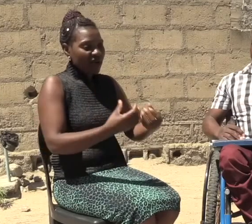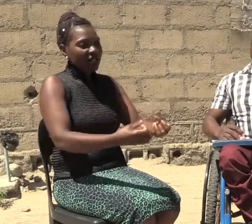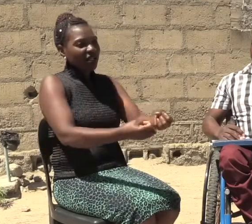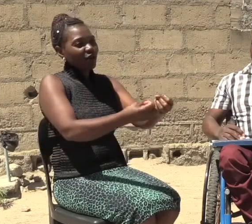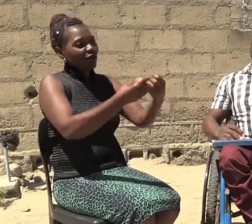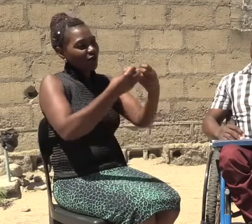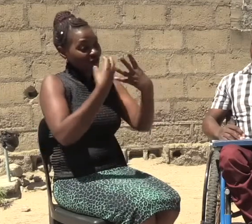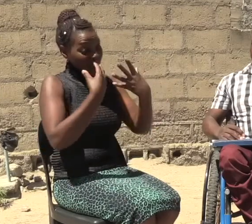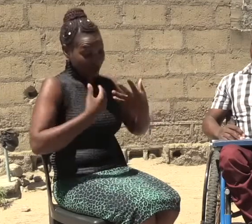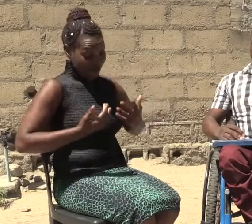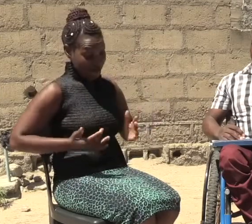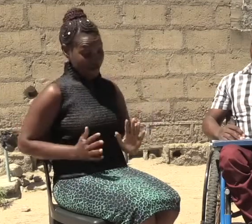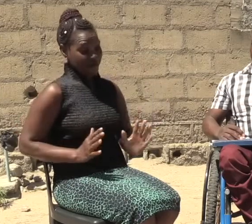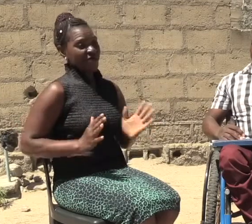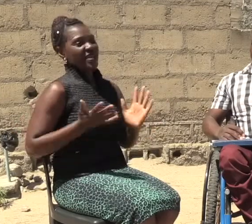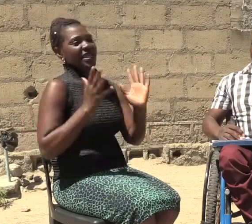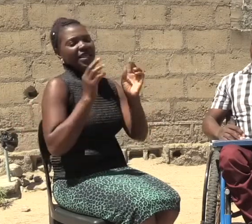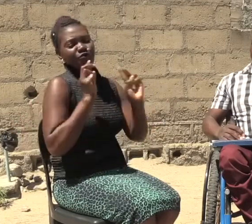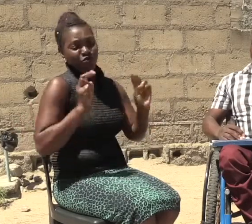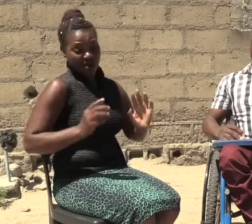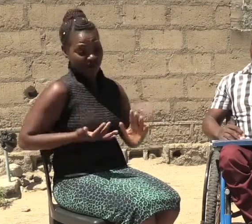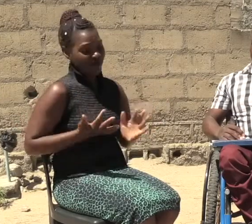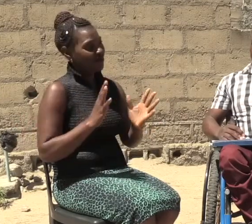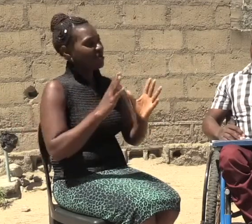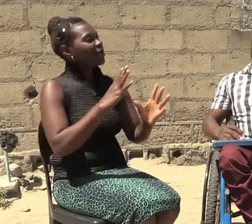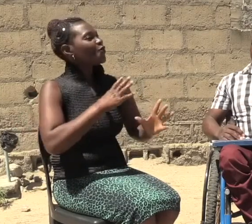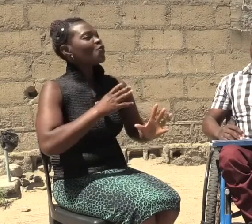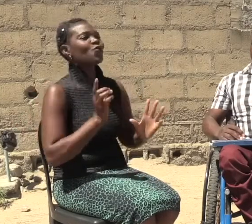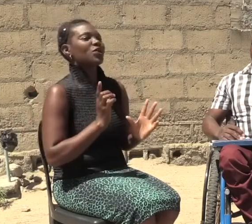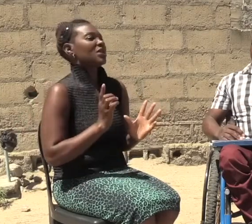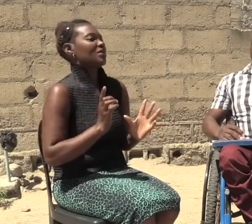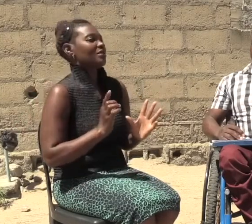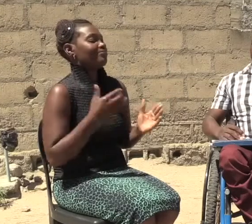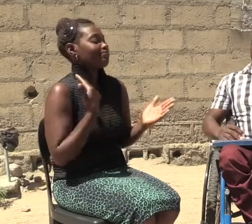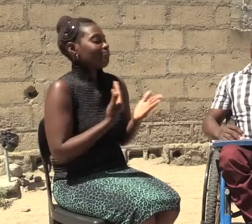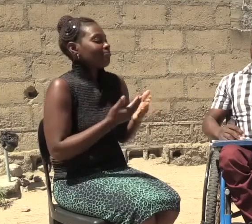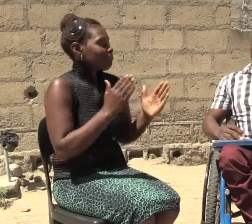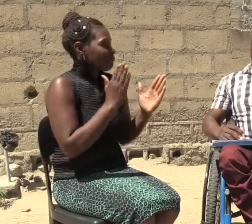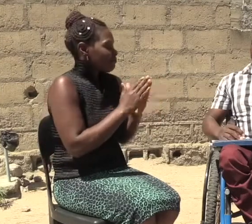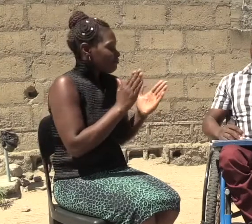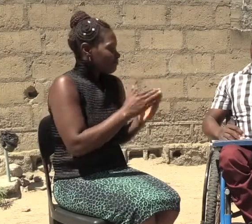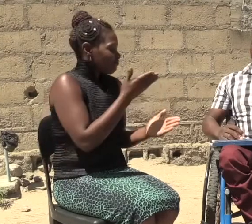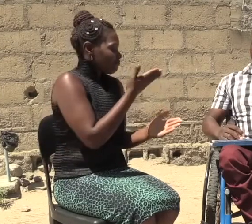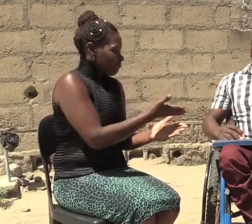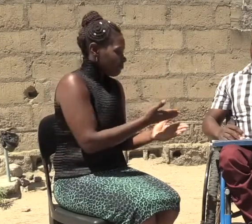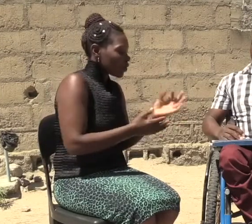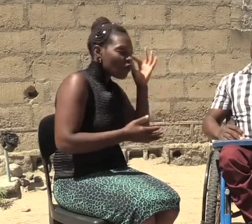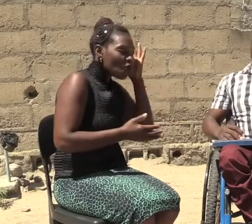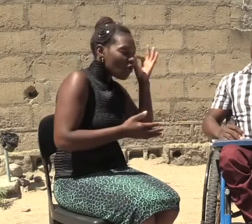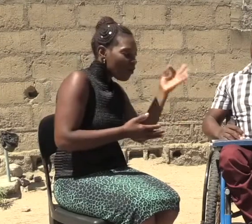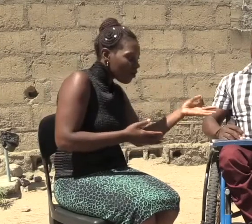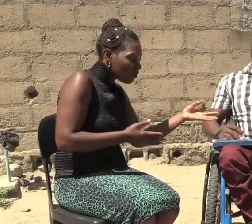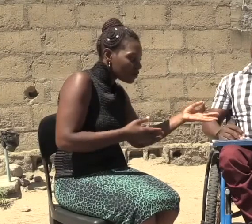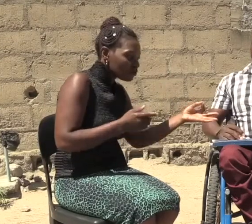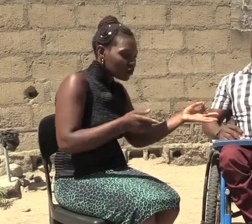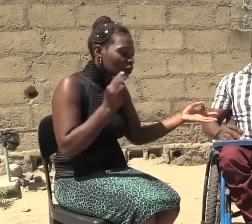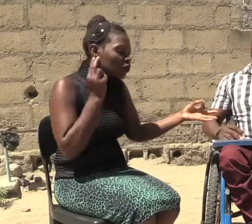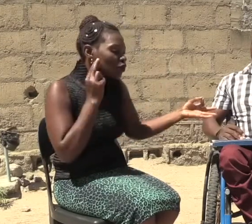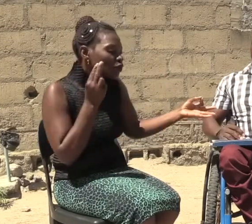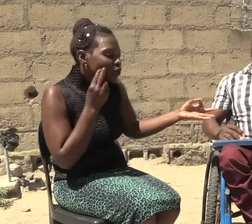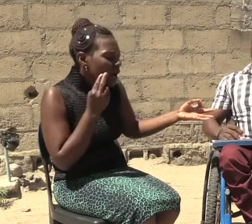Os problemas eram muitos, a começar pela falta de informação, porque nas famílias a comunicação entre surdos